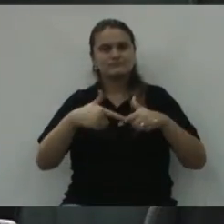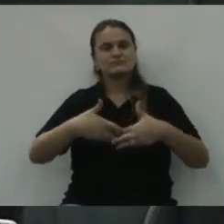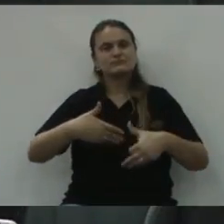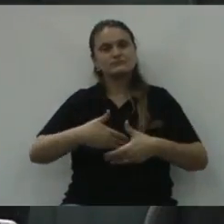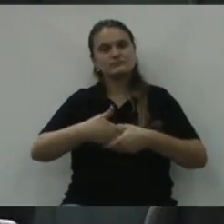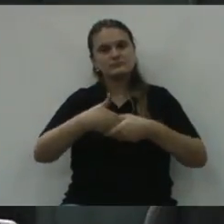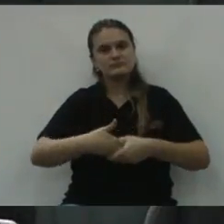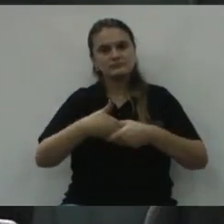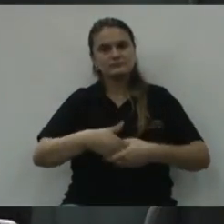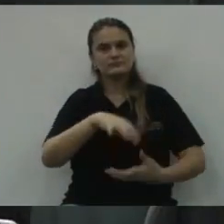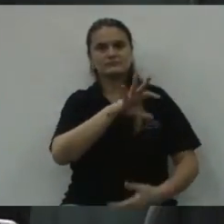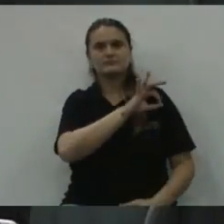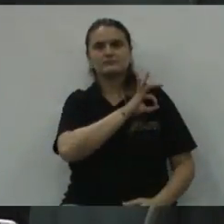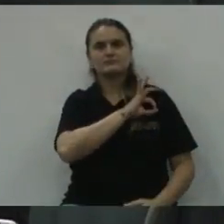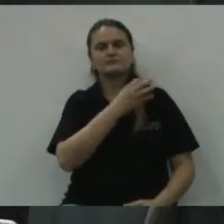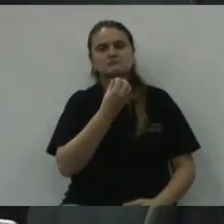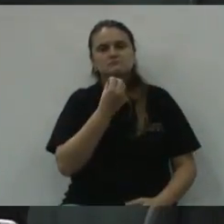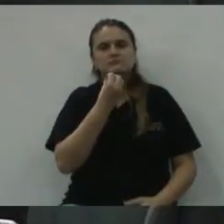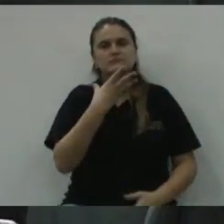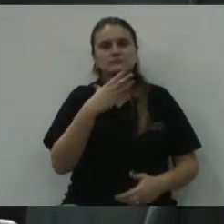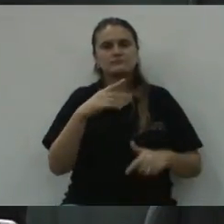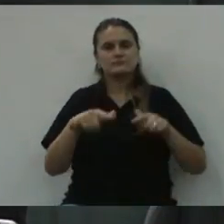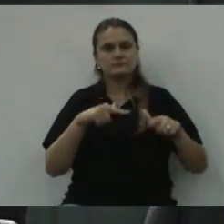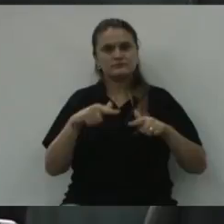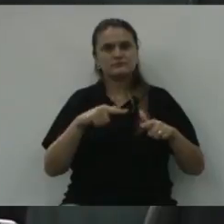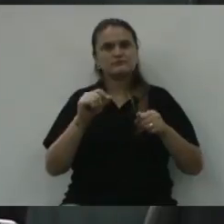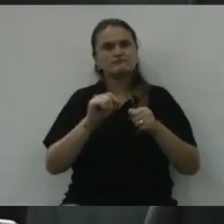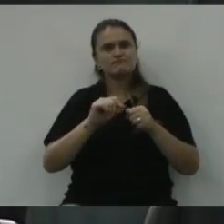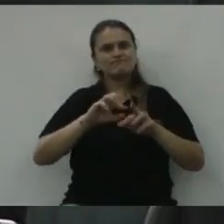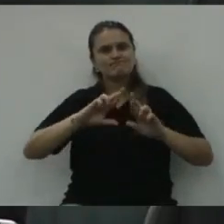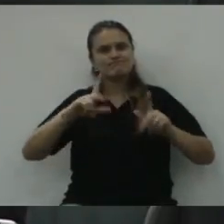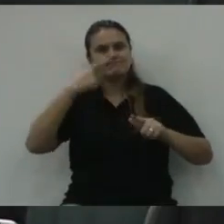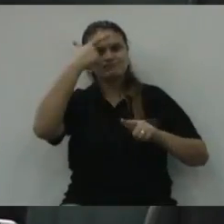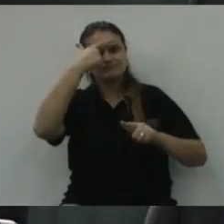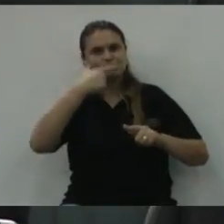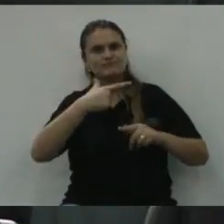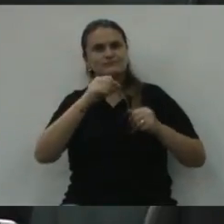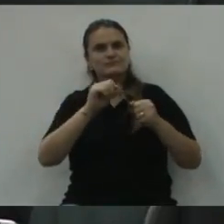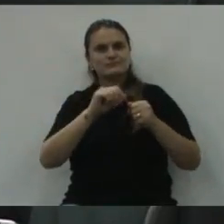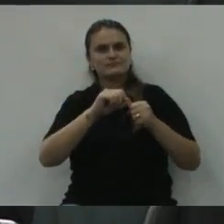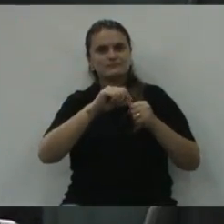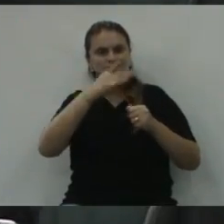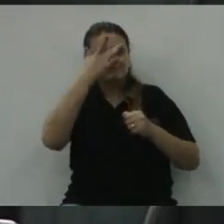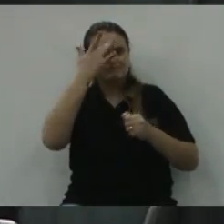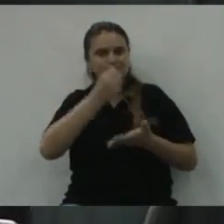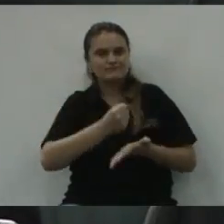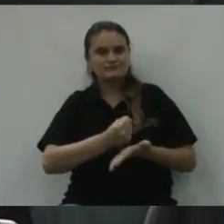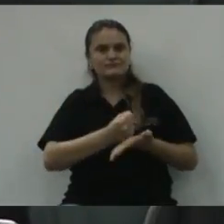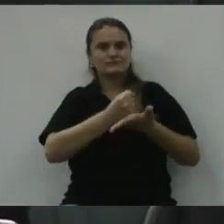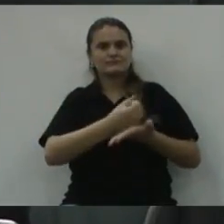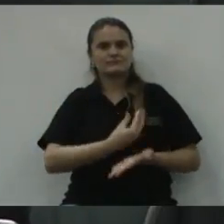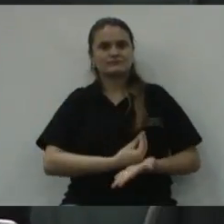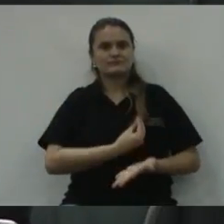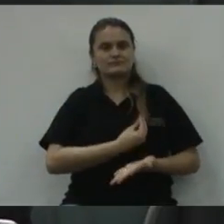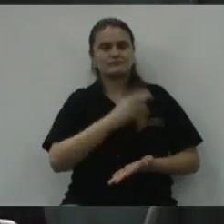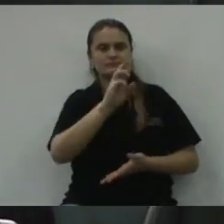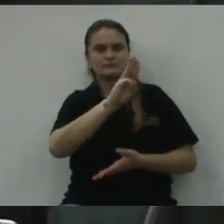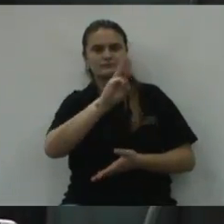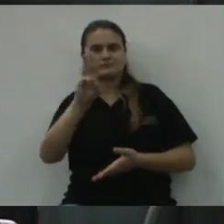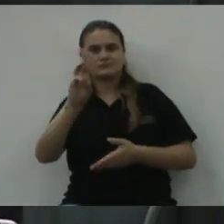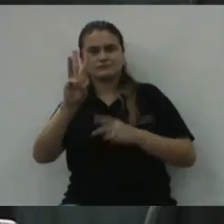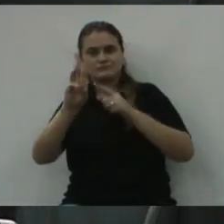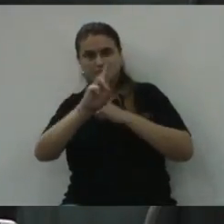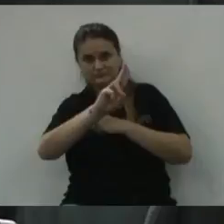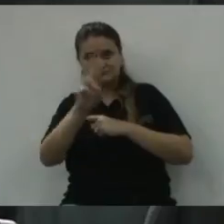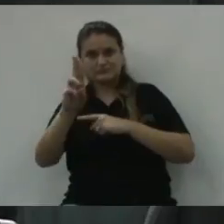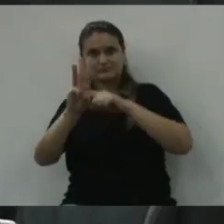do parabéns a esses policiais por esse ato e por fazer a diferença e fazer ruir pessoas tenham sido salvas em